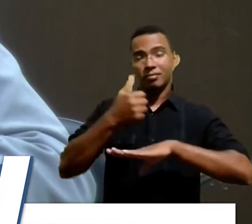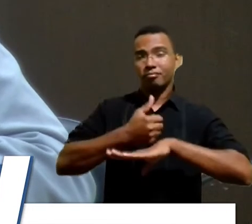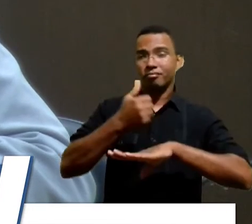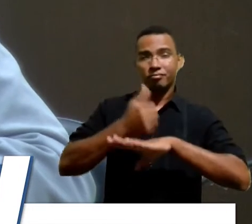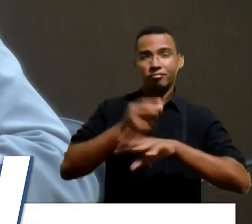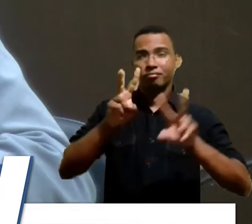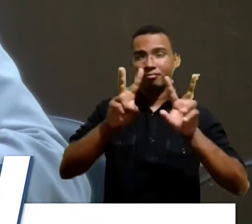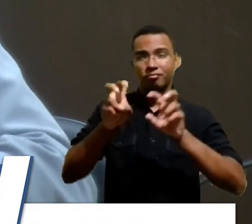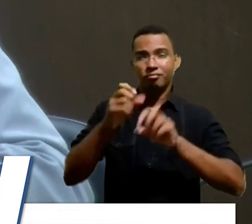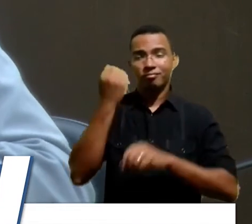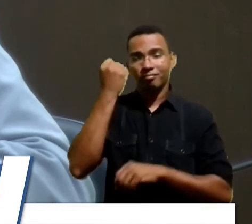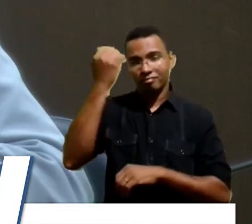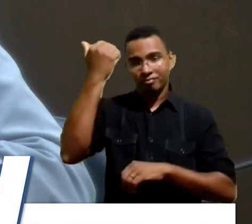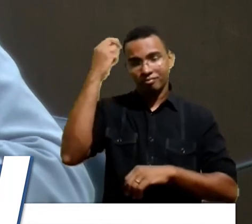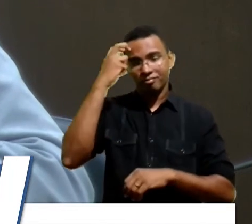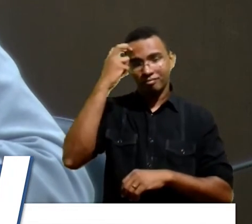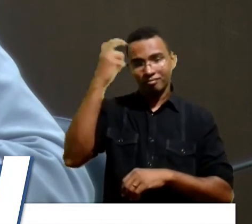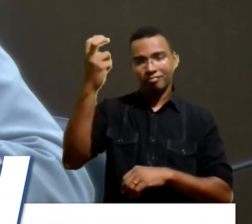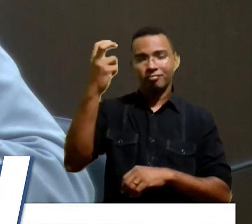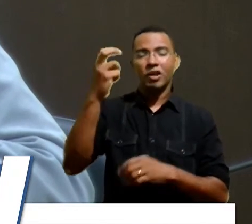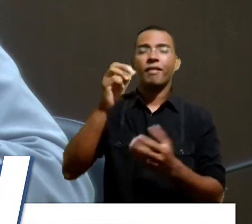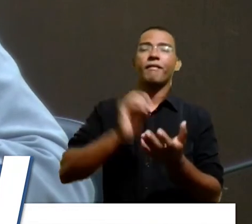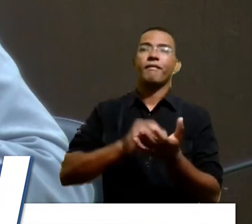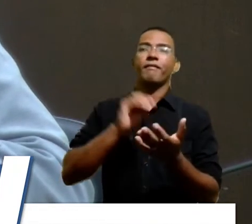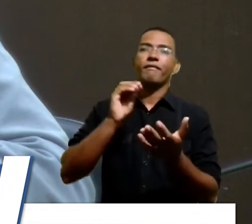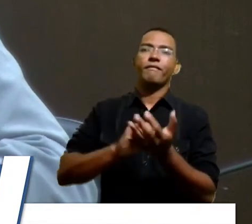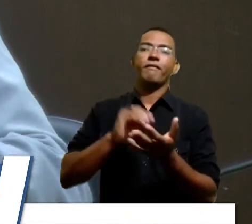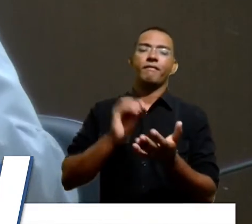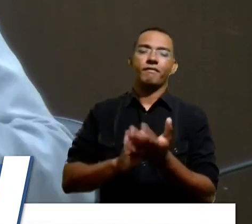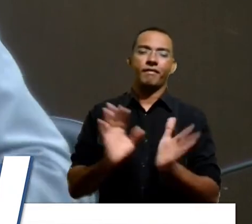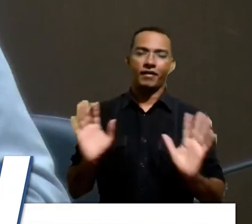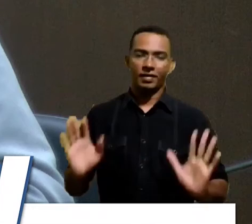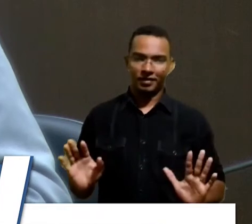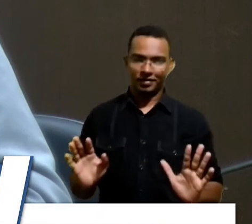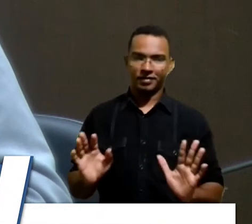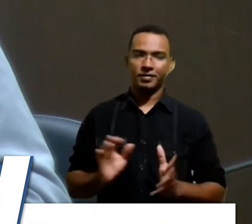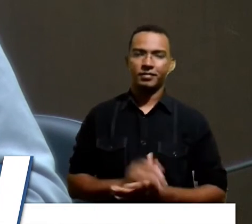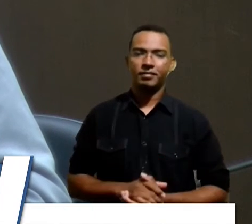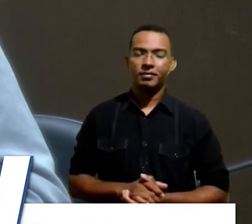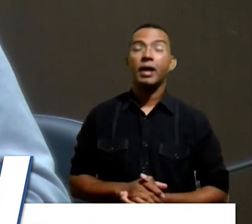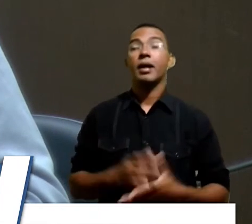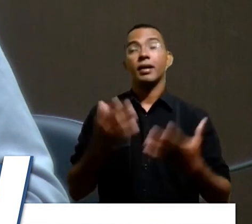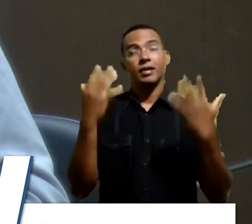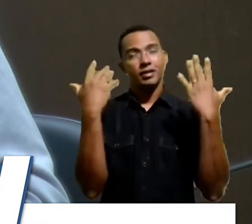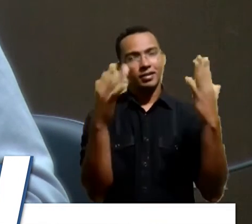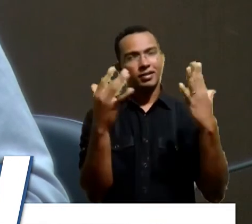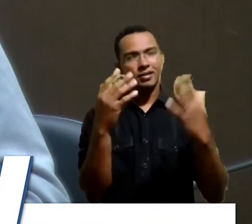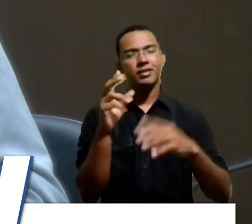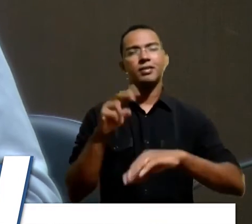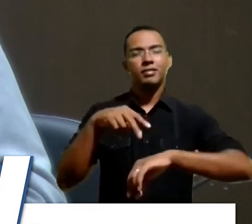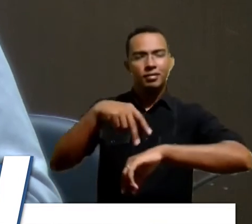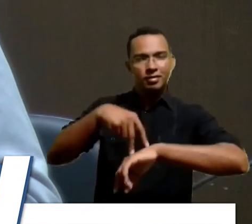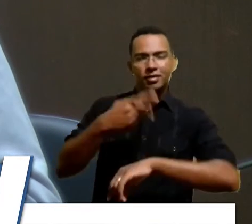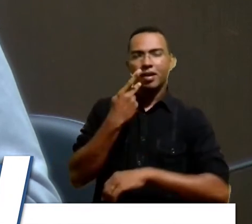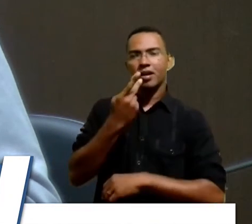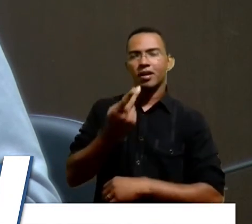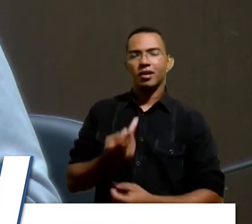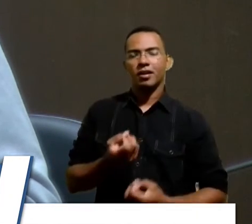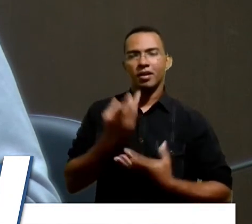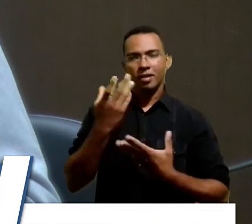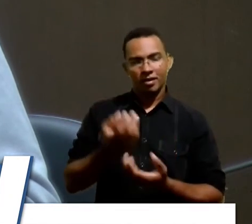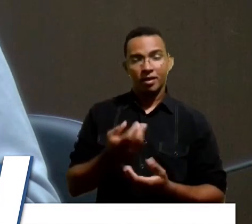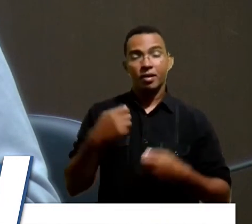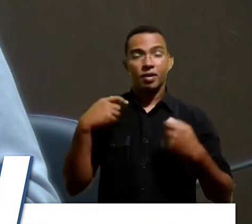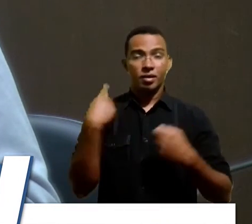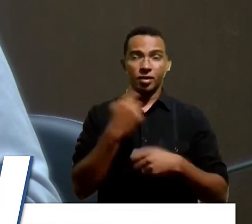cultura, está deixando muito a desejar. Então, parabéns pelo teu posicionamento. E é isso, a gente